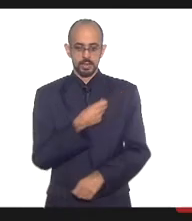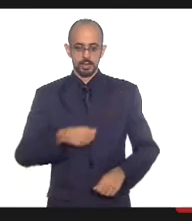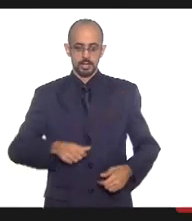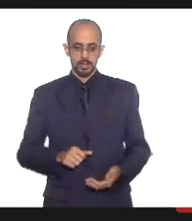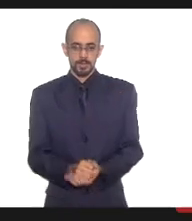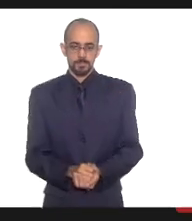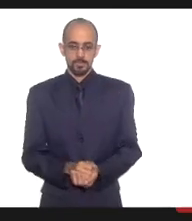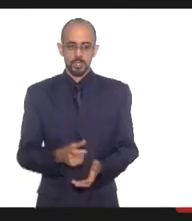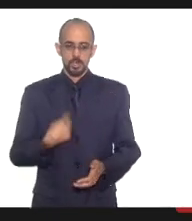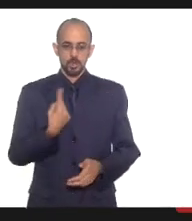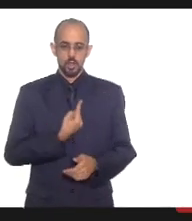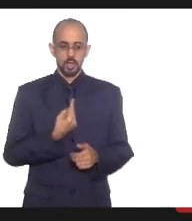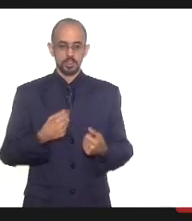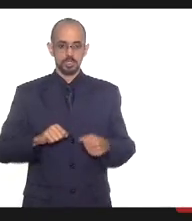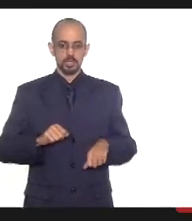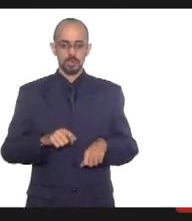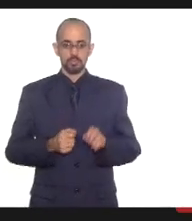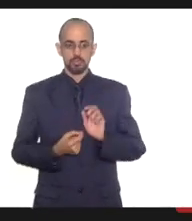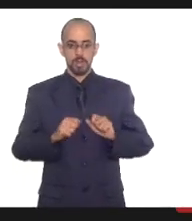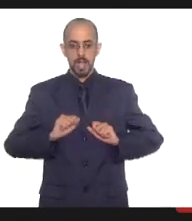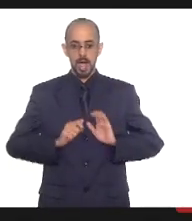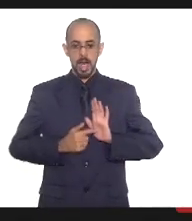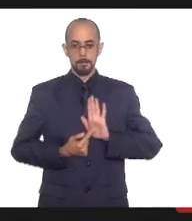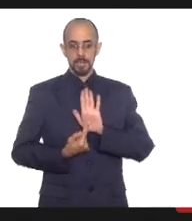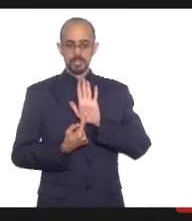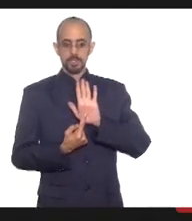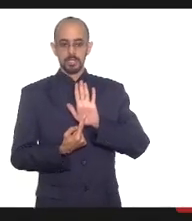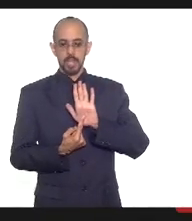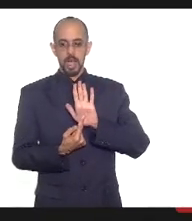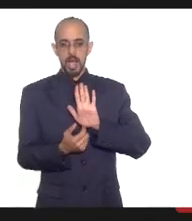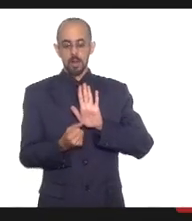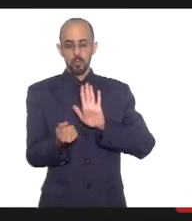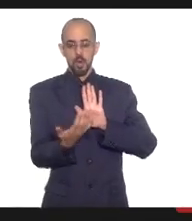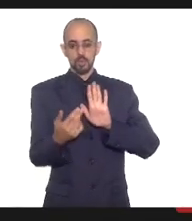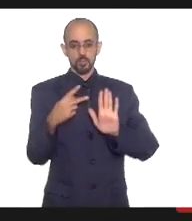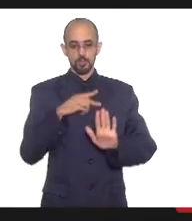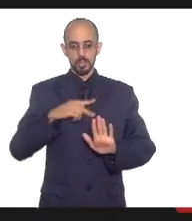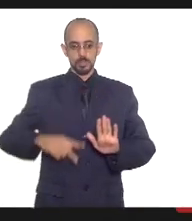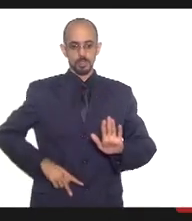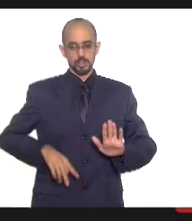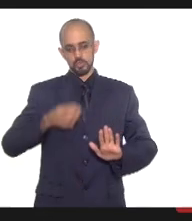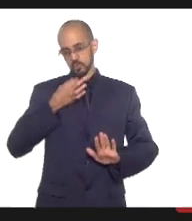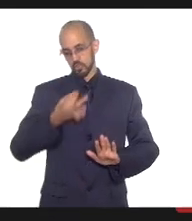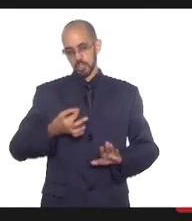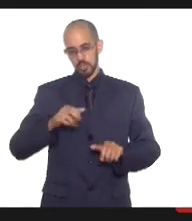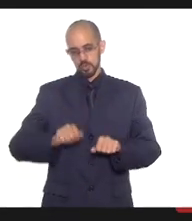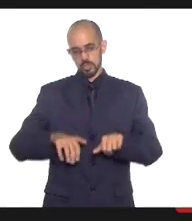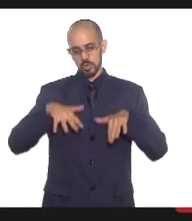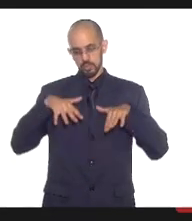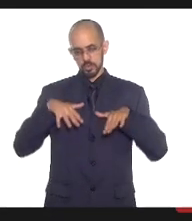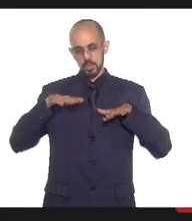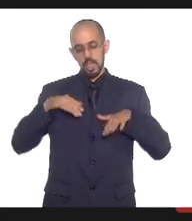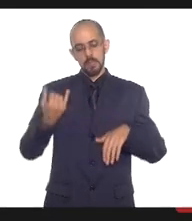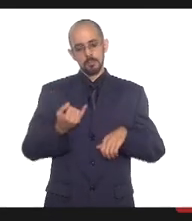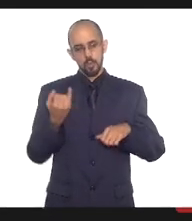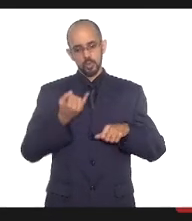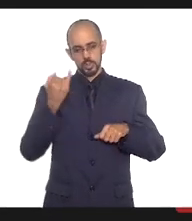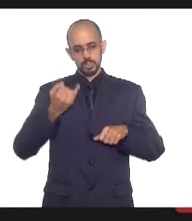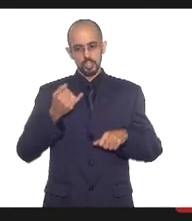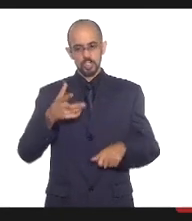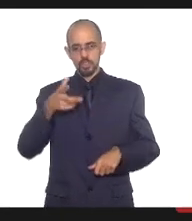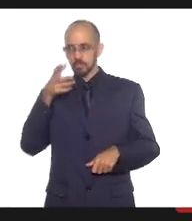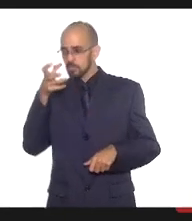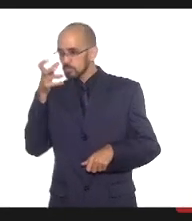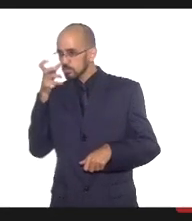tava também para apresentar quando o presidente é sugeriu essa audiência mas é fundamental a gente escutar nós